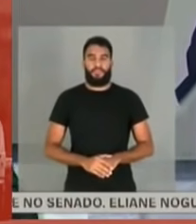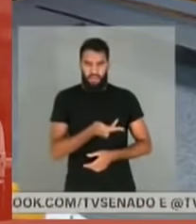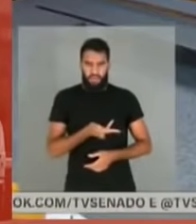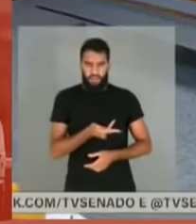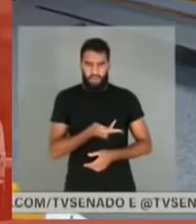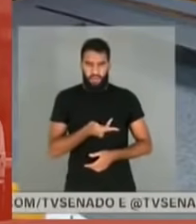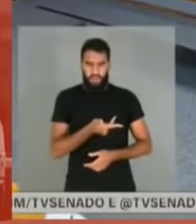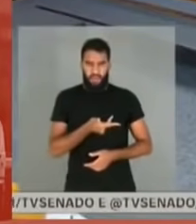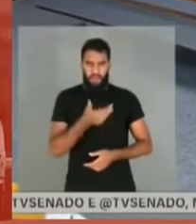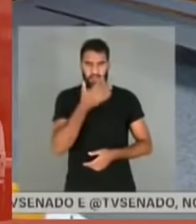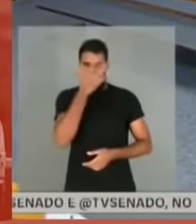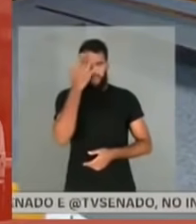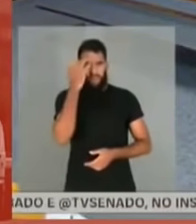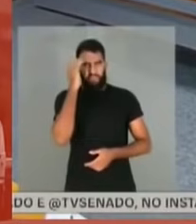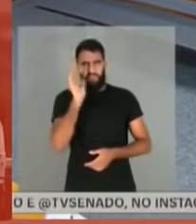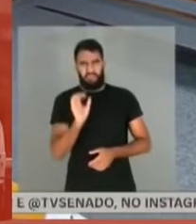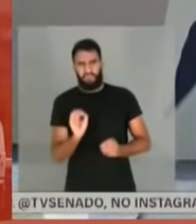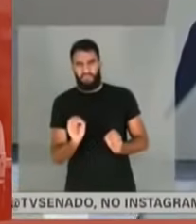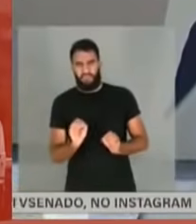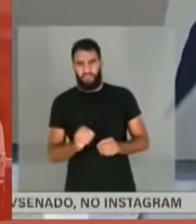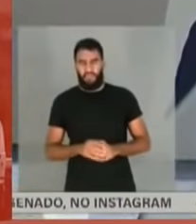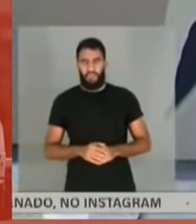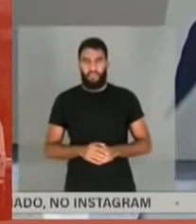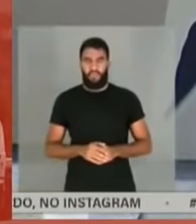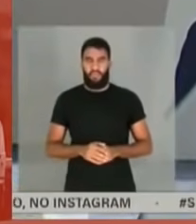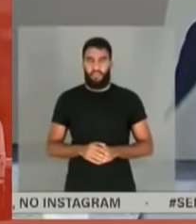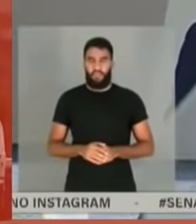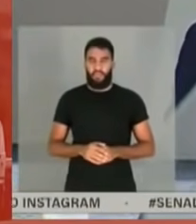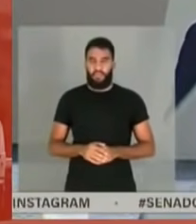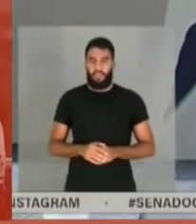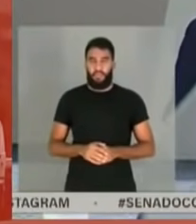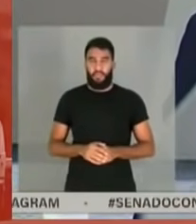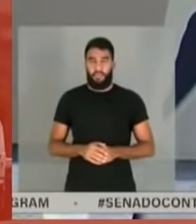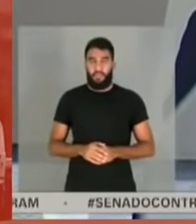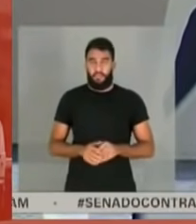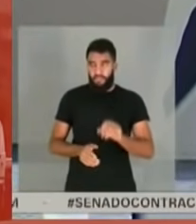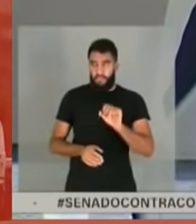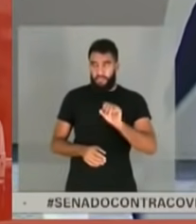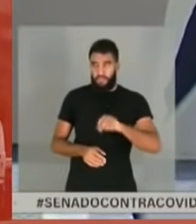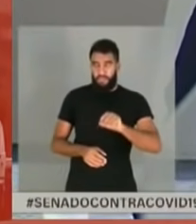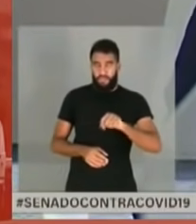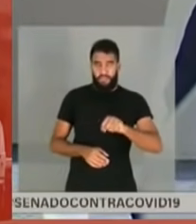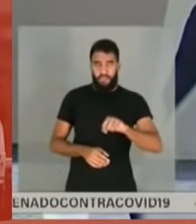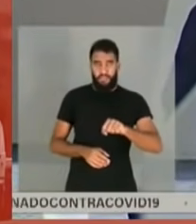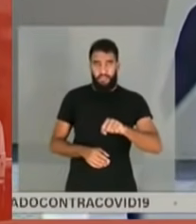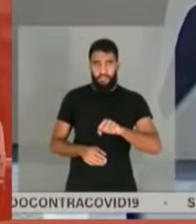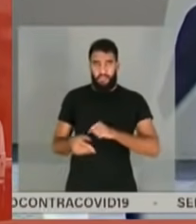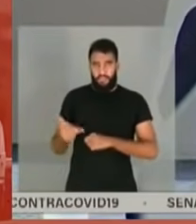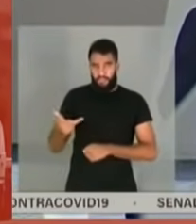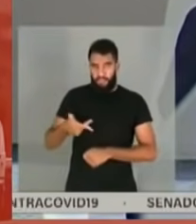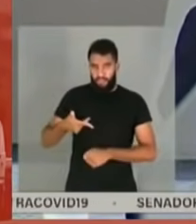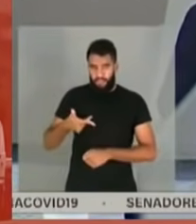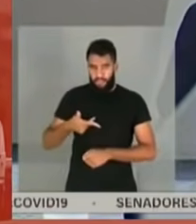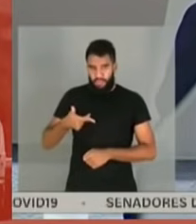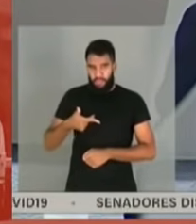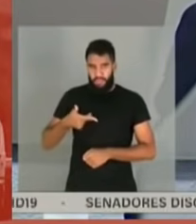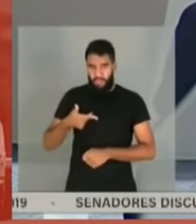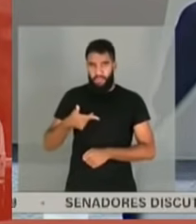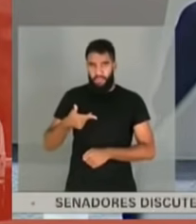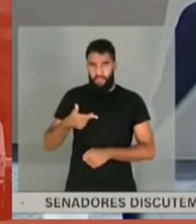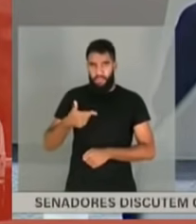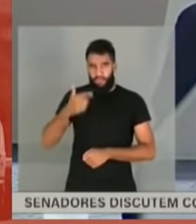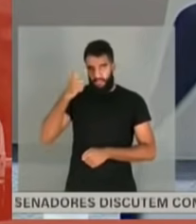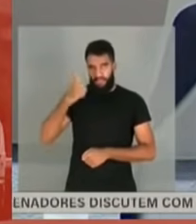né, a presença das negociatas, o uso de uma ONG que já